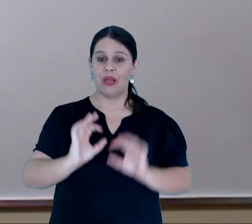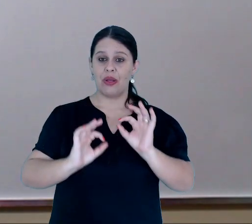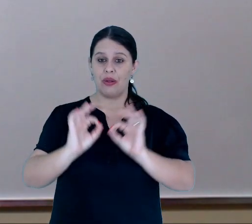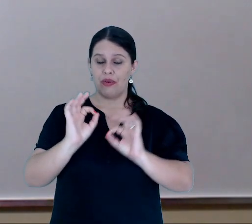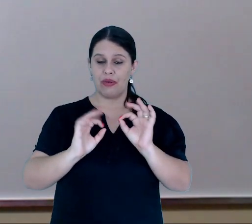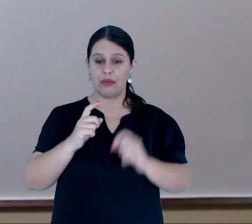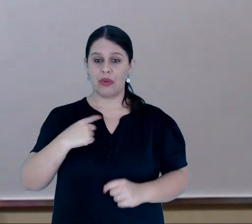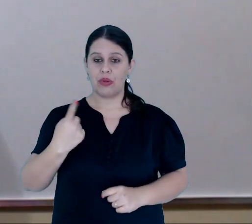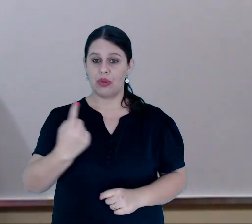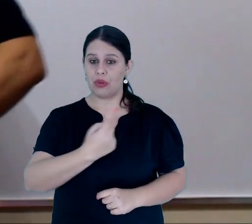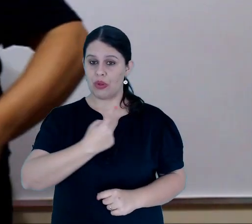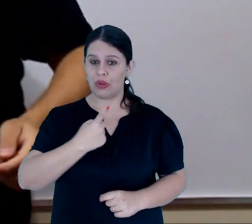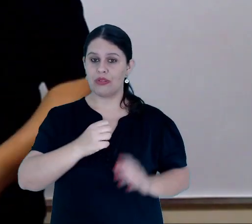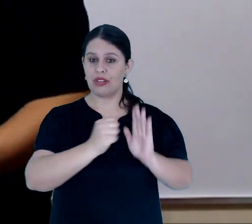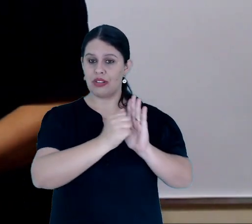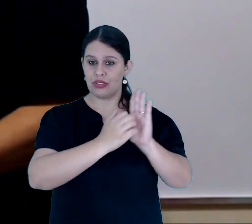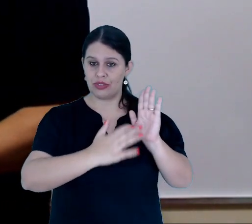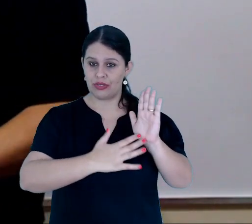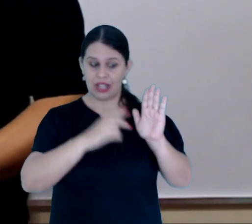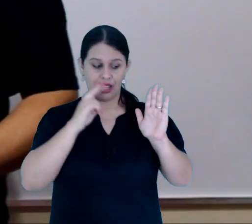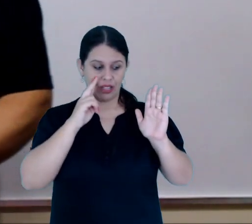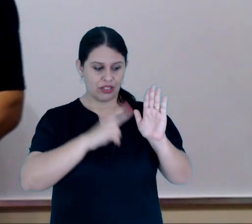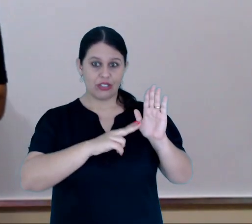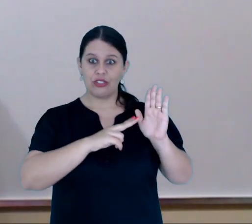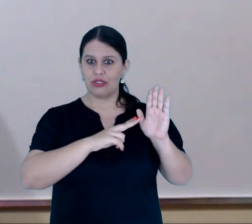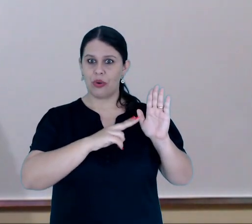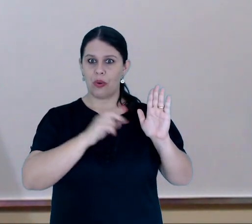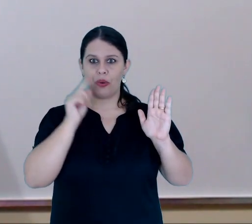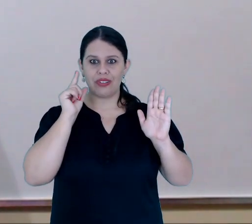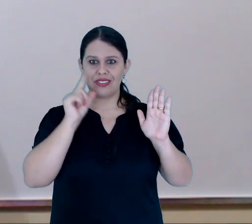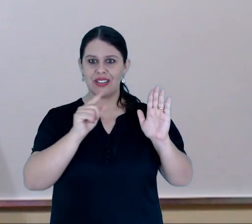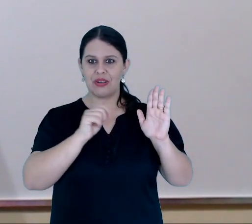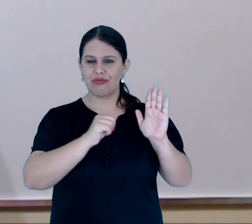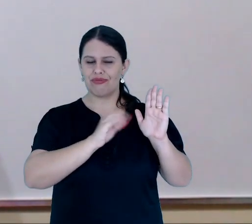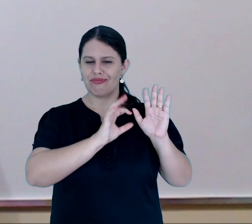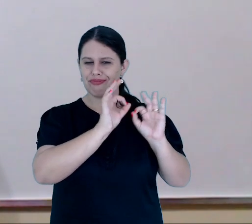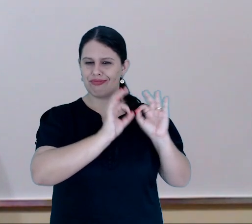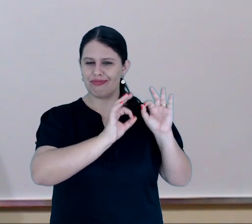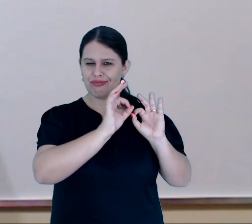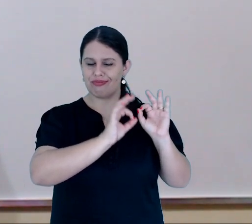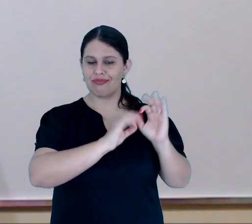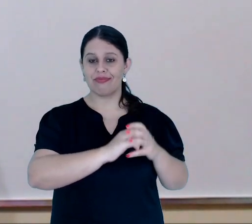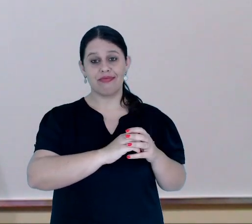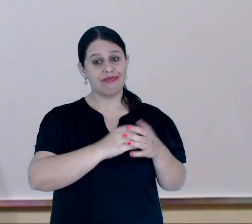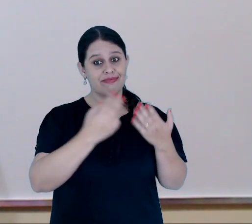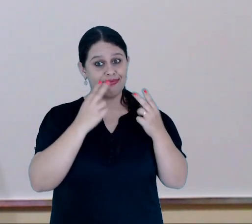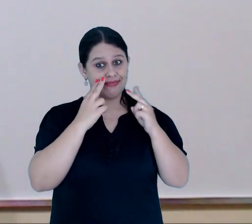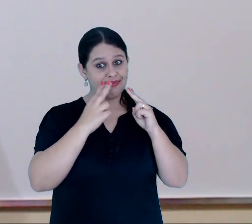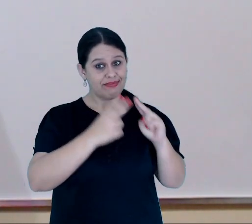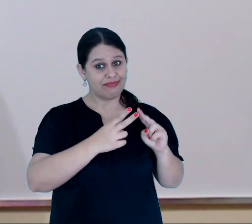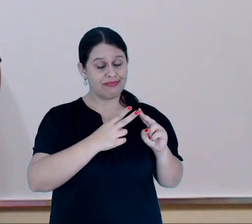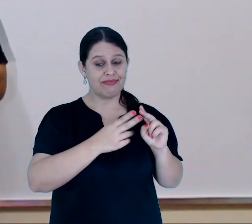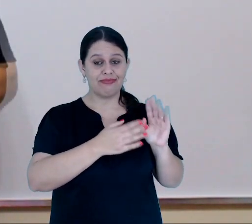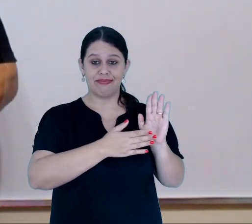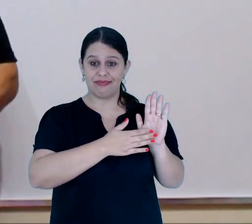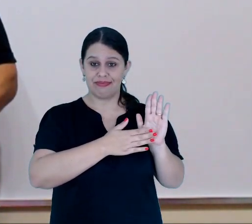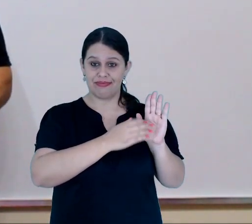Legal, pessoal? Muito bem! Resolvemos o nosso exercício